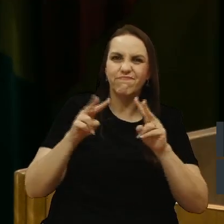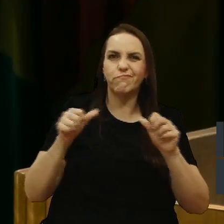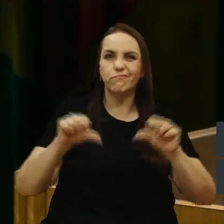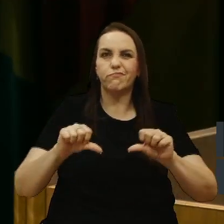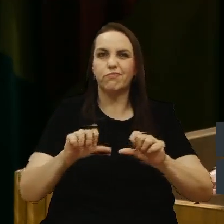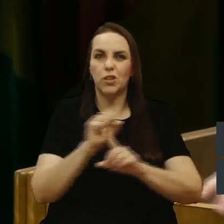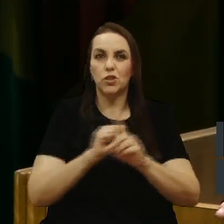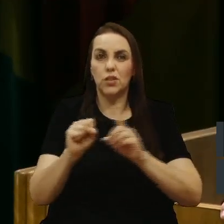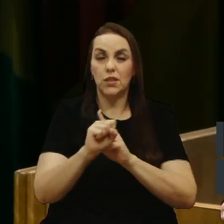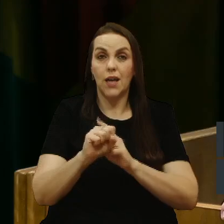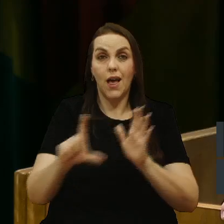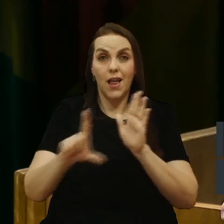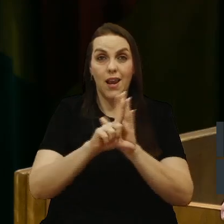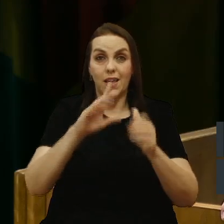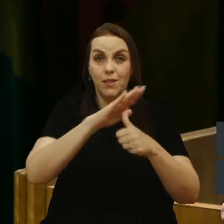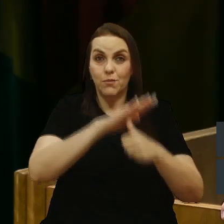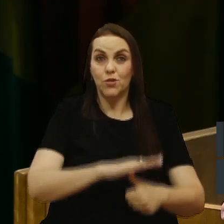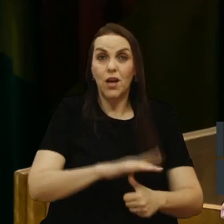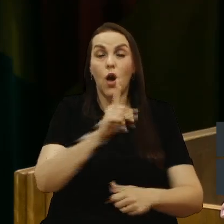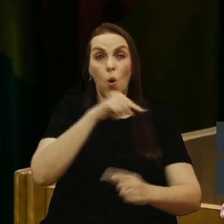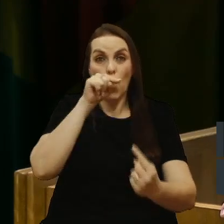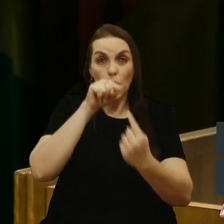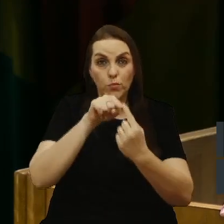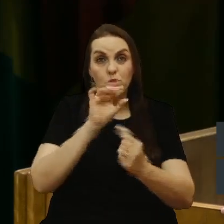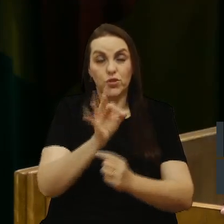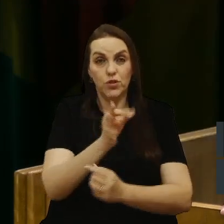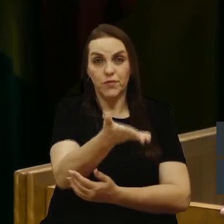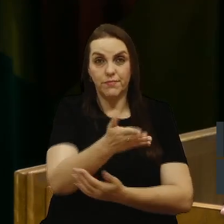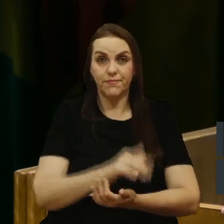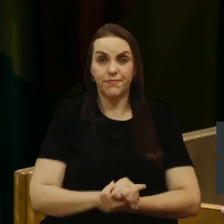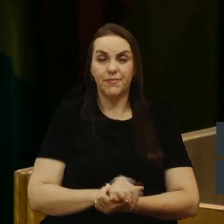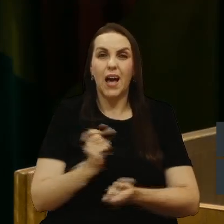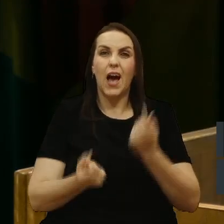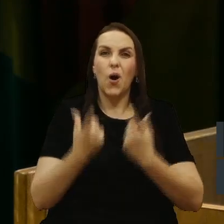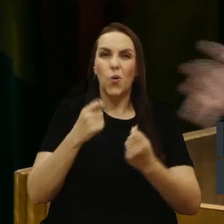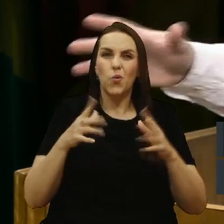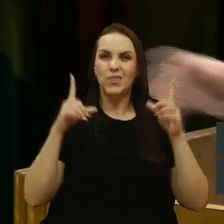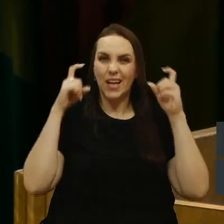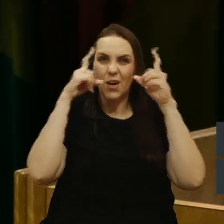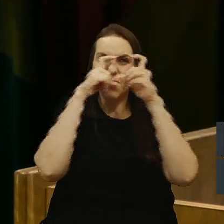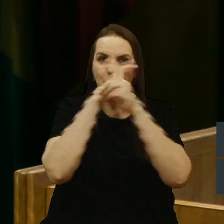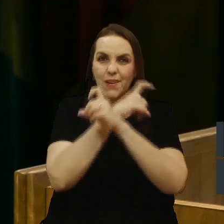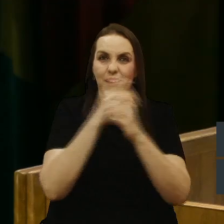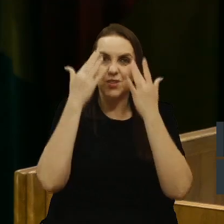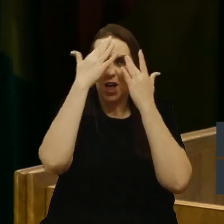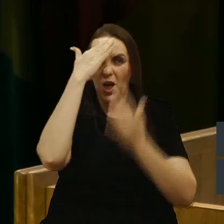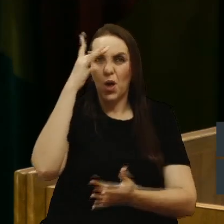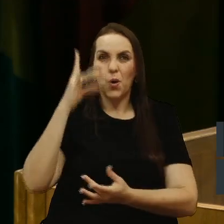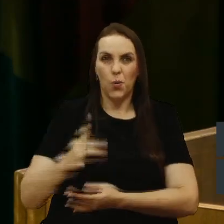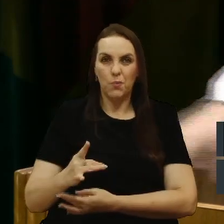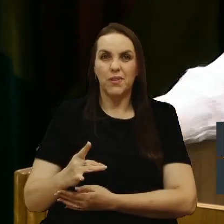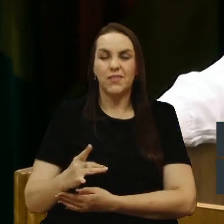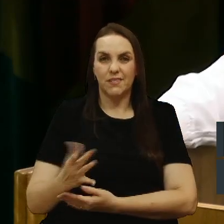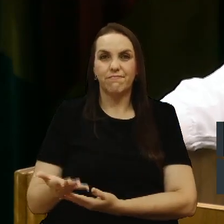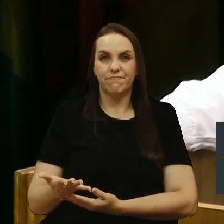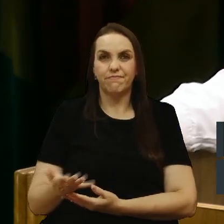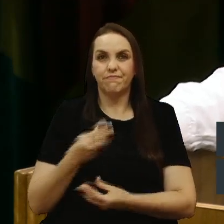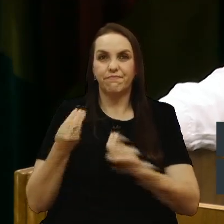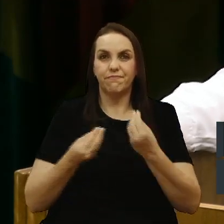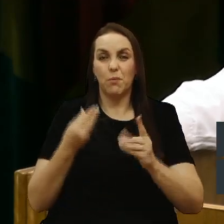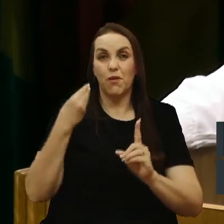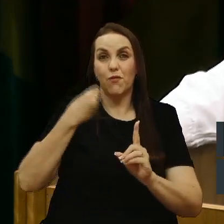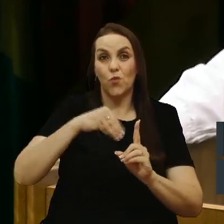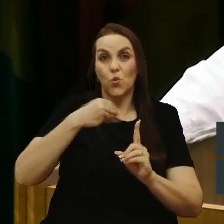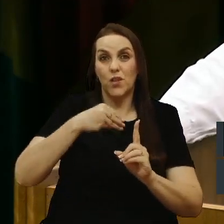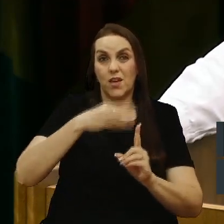lei da misoginia tem esse objetivo. Mas como para alguns aqui é muito complexo compreender essa situação de vulnerabilidade